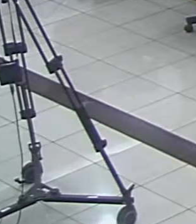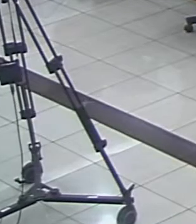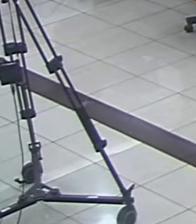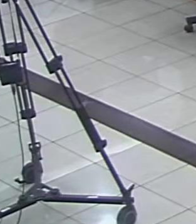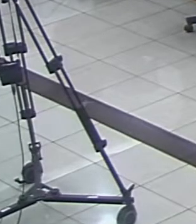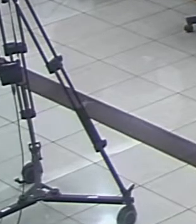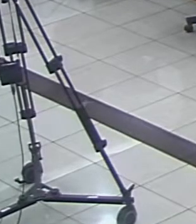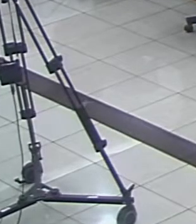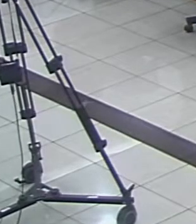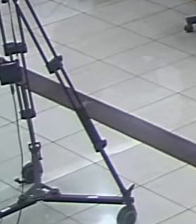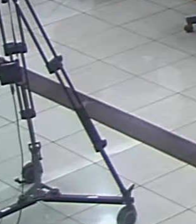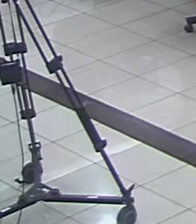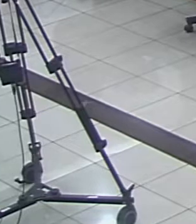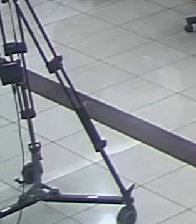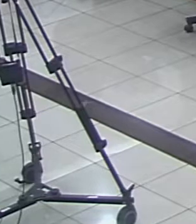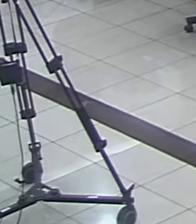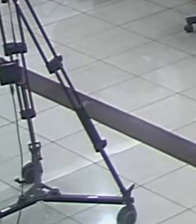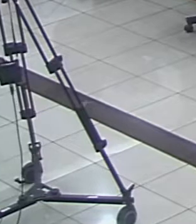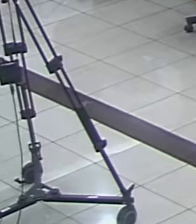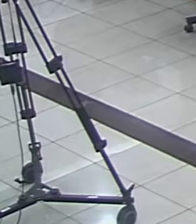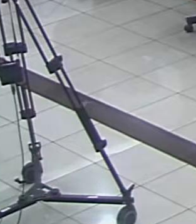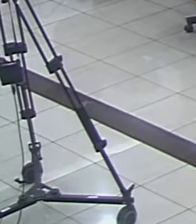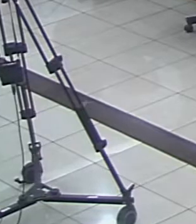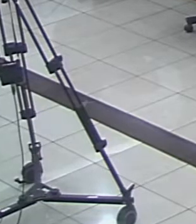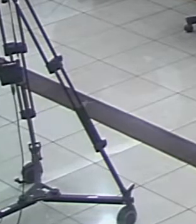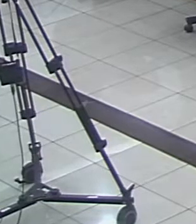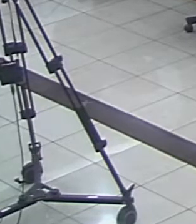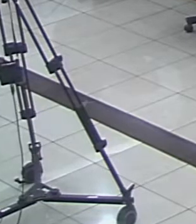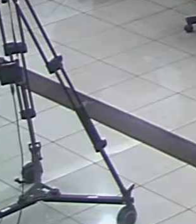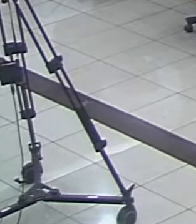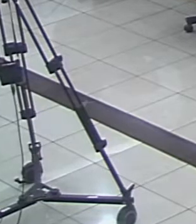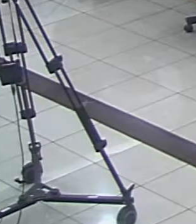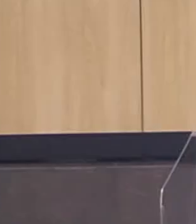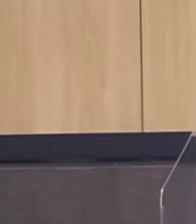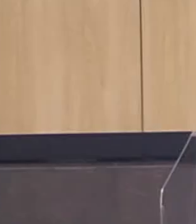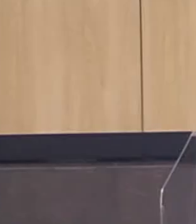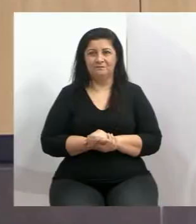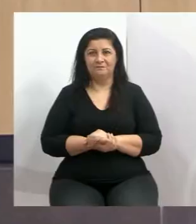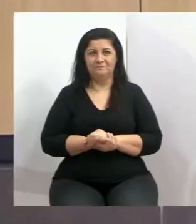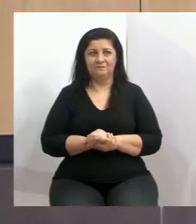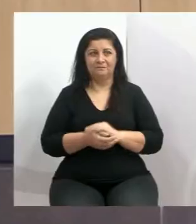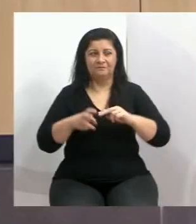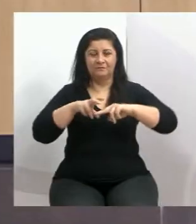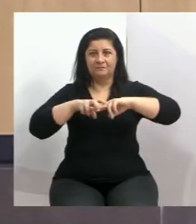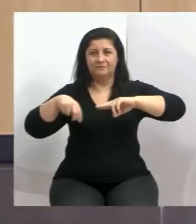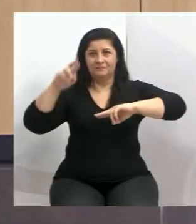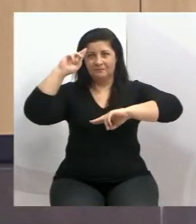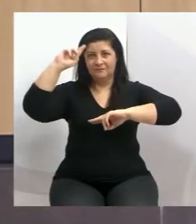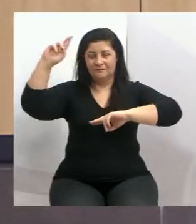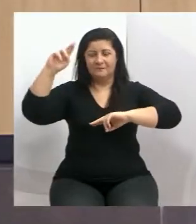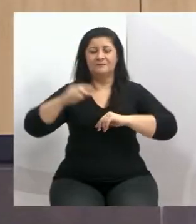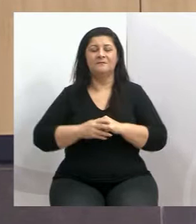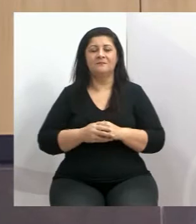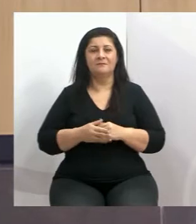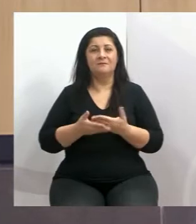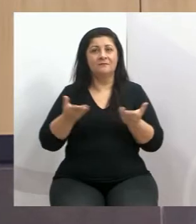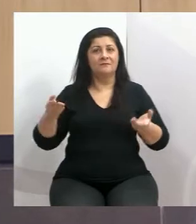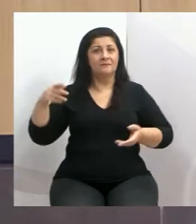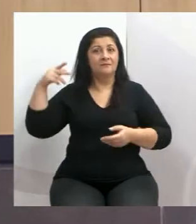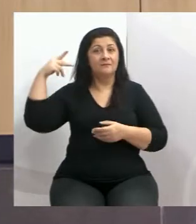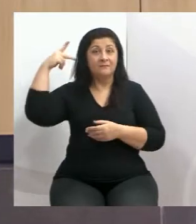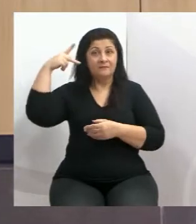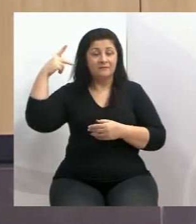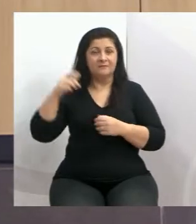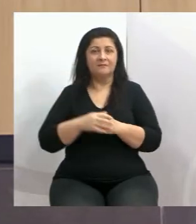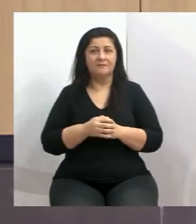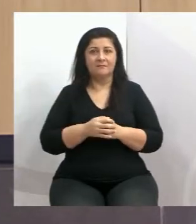E aí E aí os senhores membros da mesa senhores vereadores senhor servidores